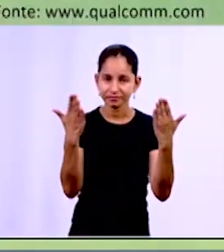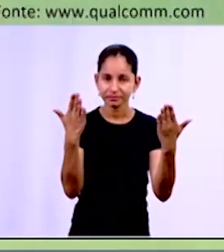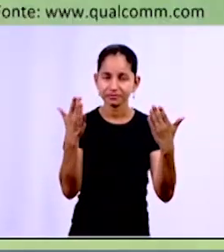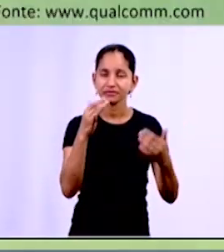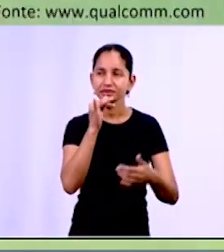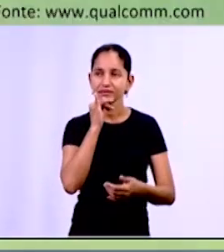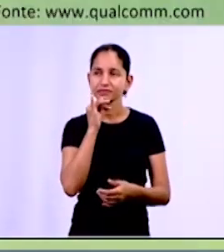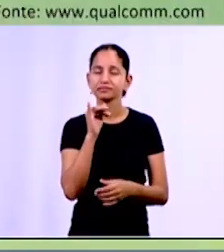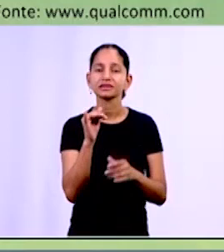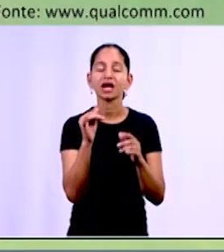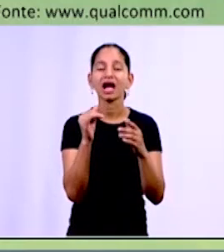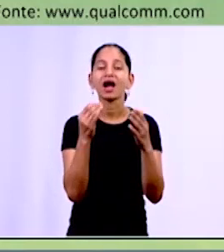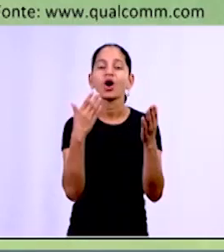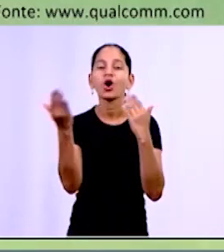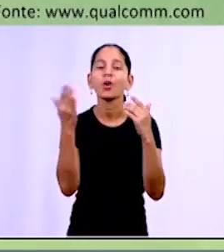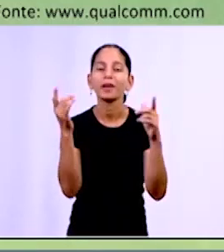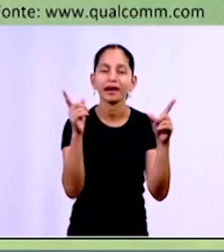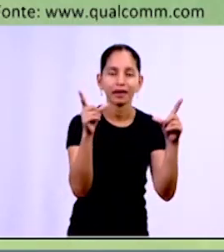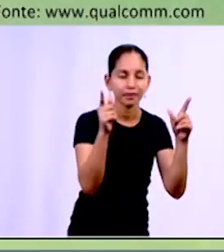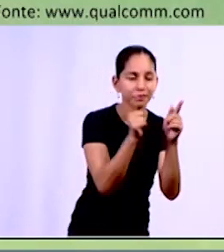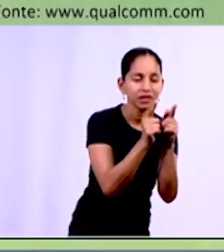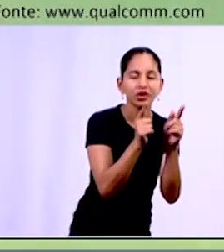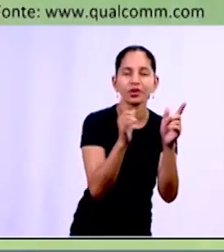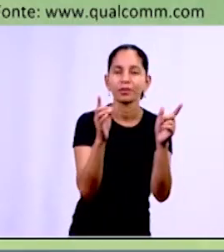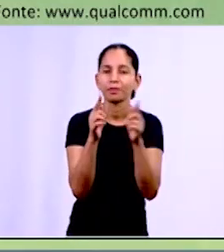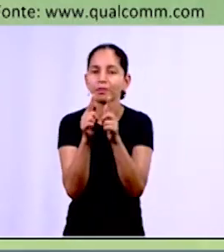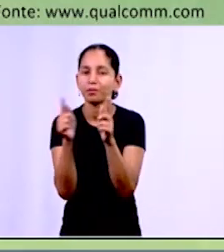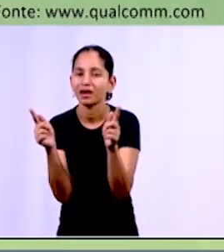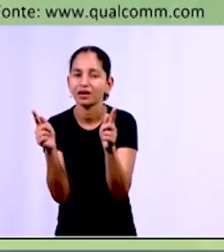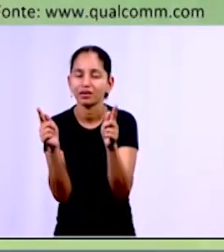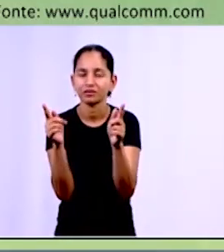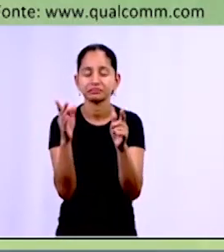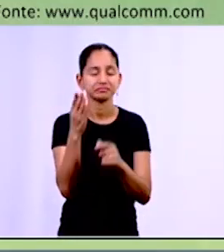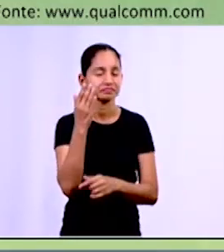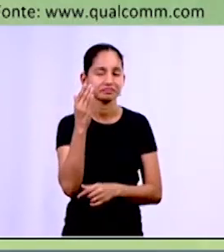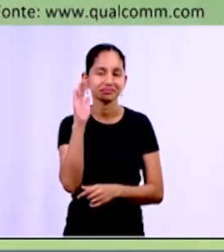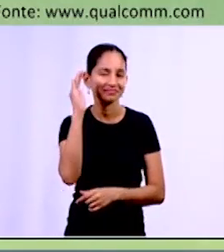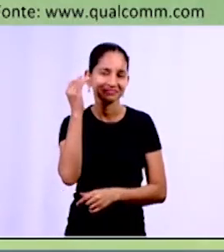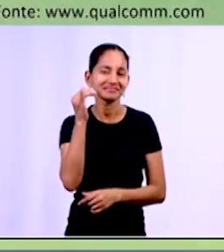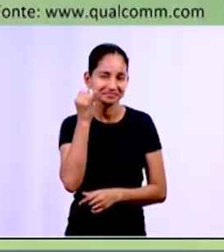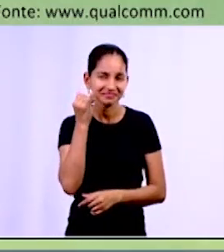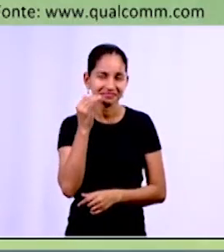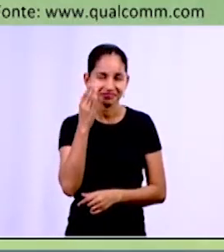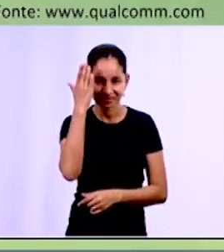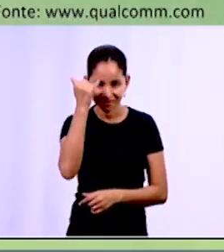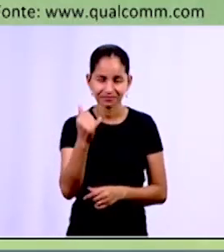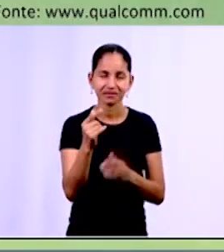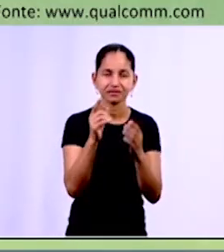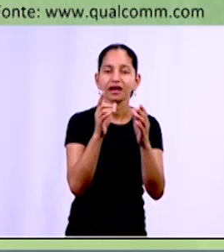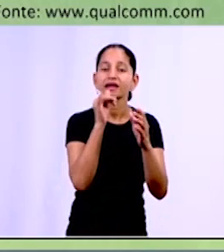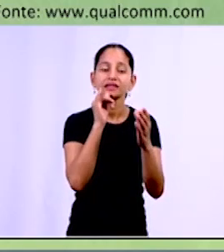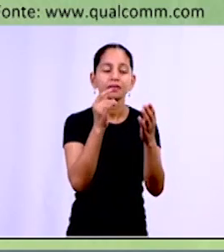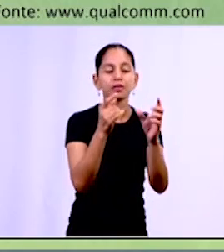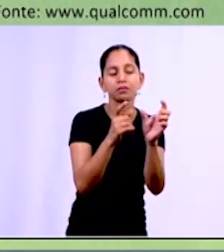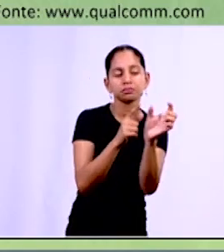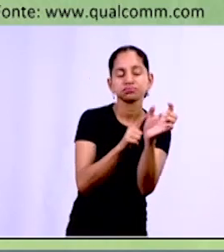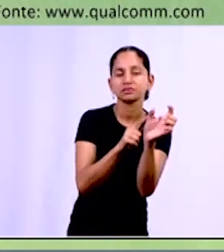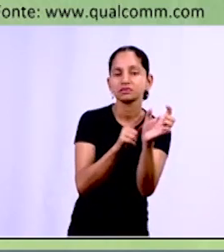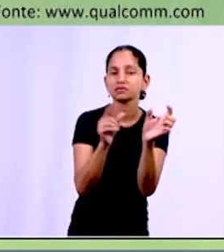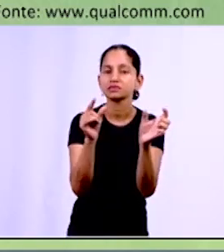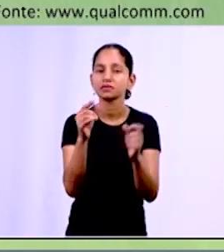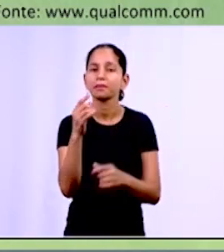um pouquinho menor, né, um pouquinho o tamanho de um dedo mais ou menos, um celular é o tamanho de uma unha.